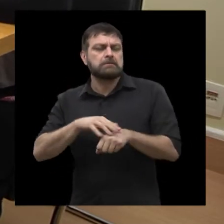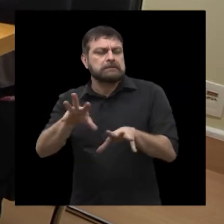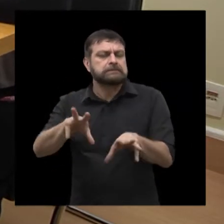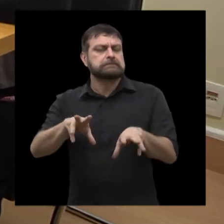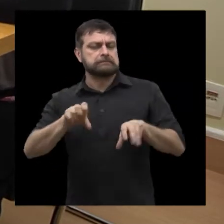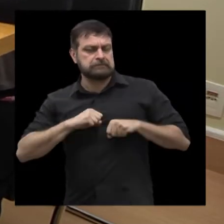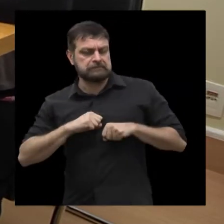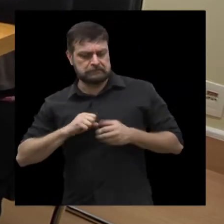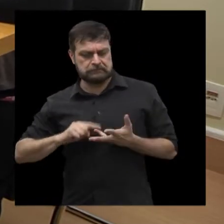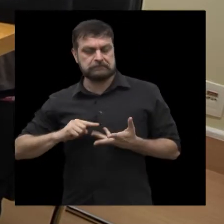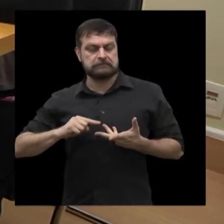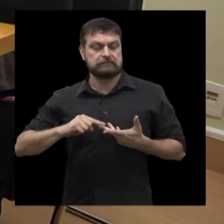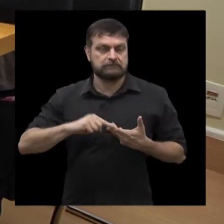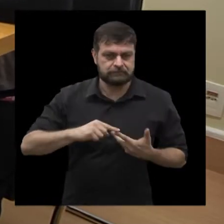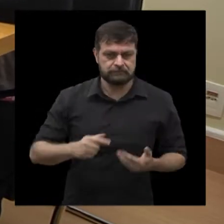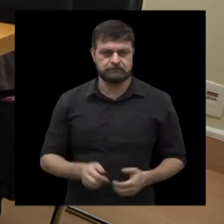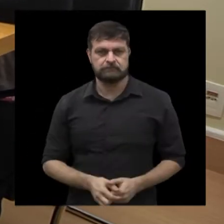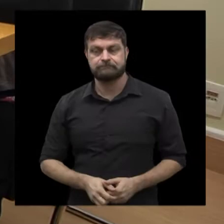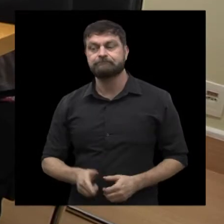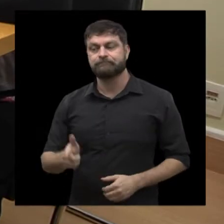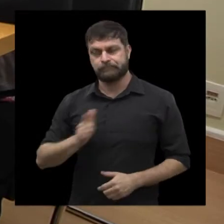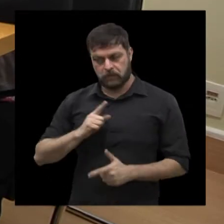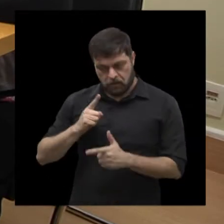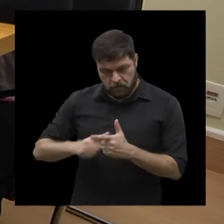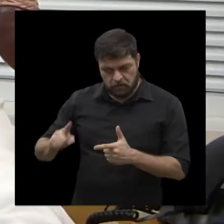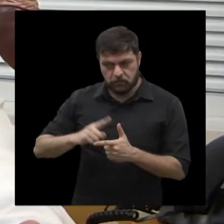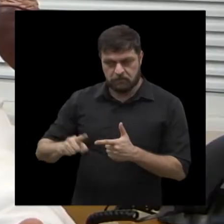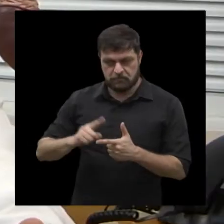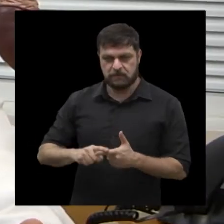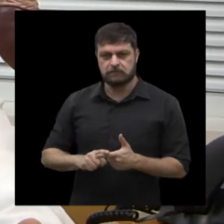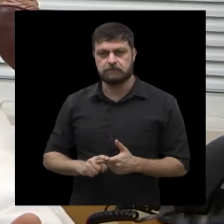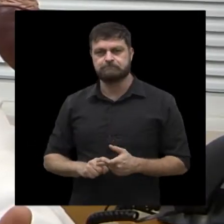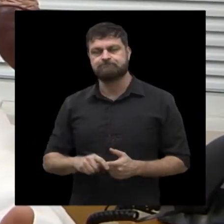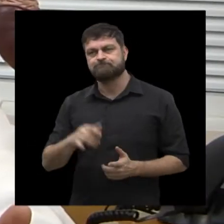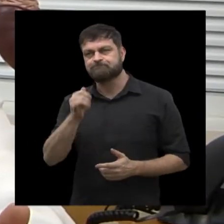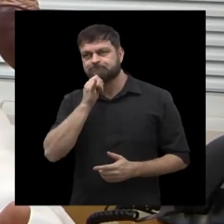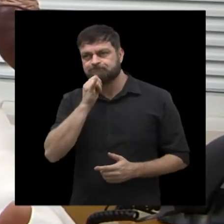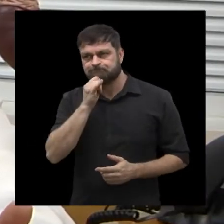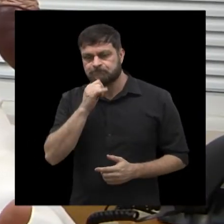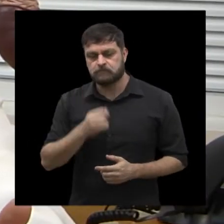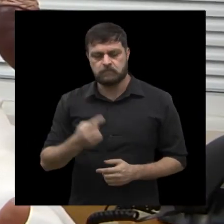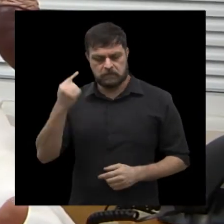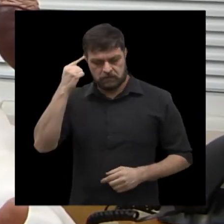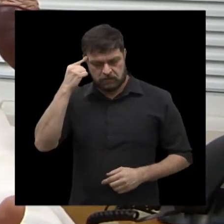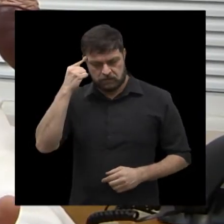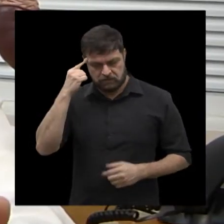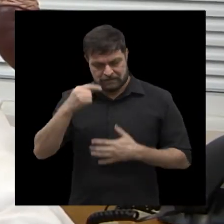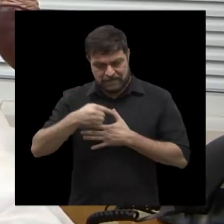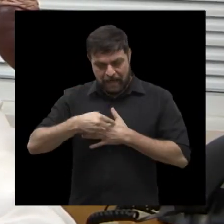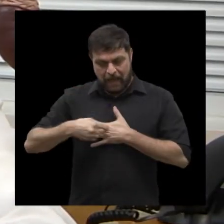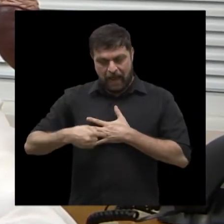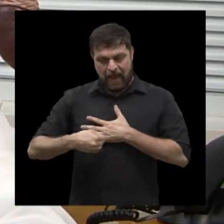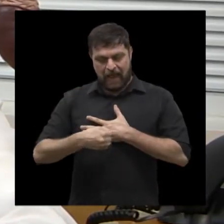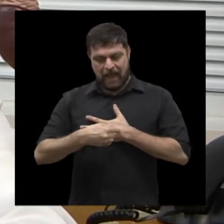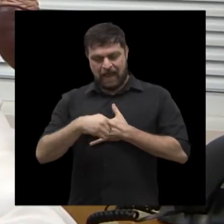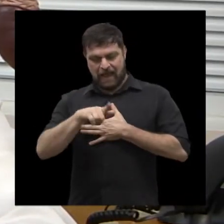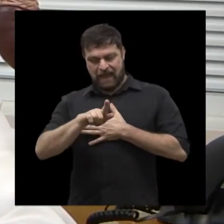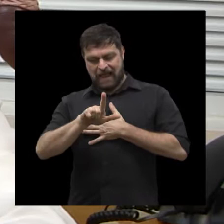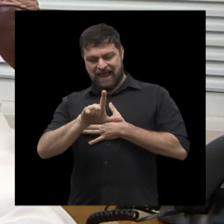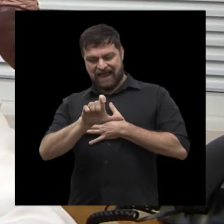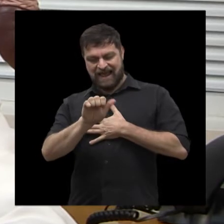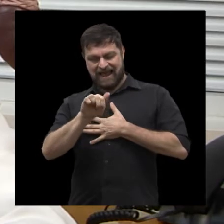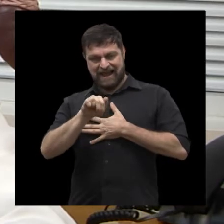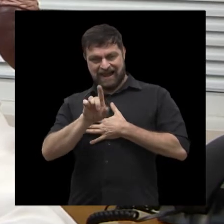Quais os problemas que uma pessoa pode ter? Quais os problemas, né? Para aquele lado da glândula, por exemplo, uma pessoa